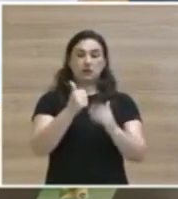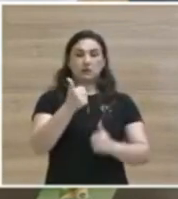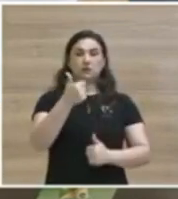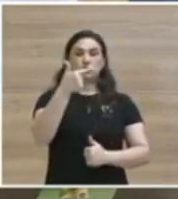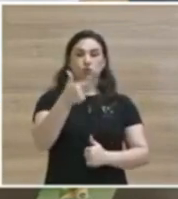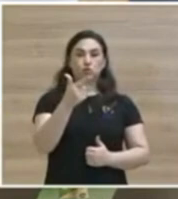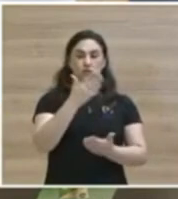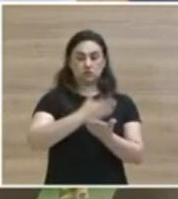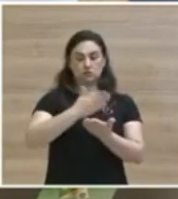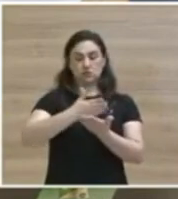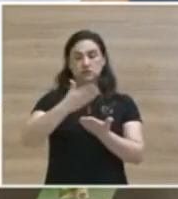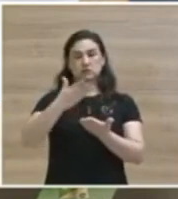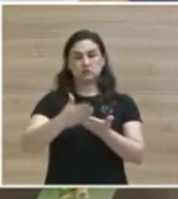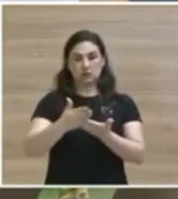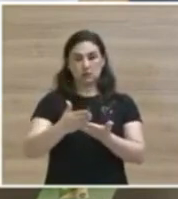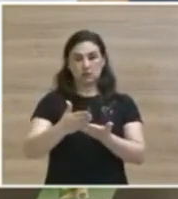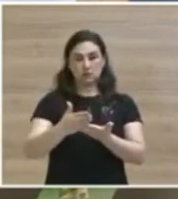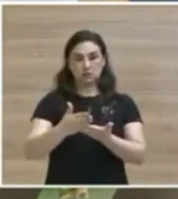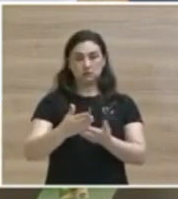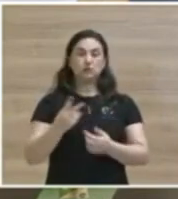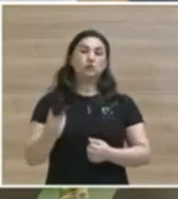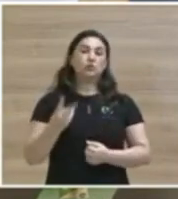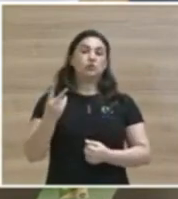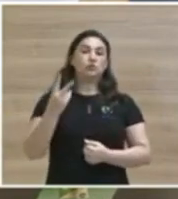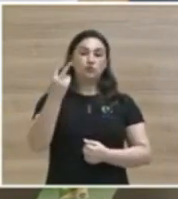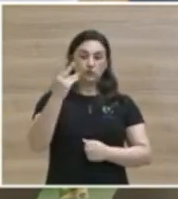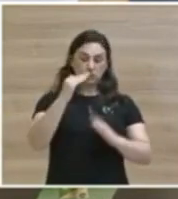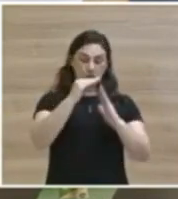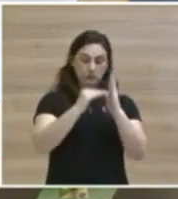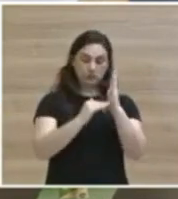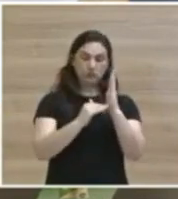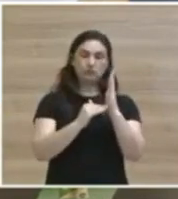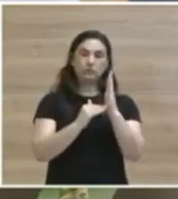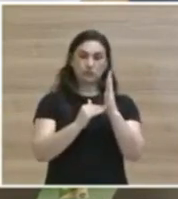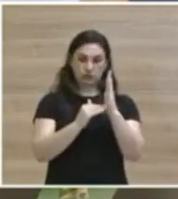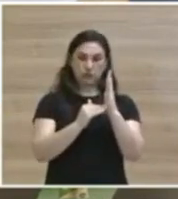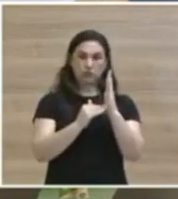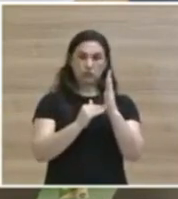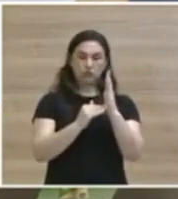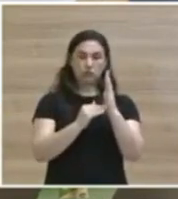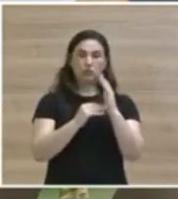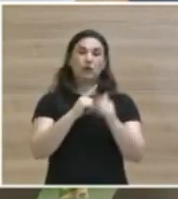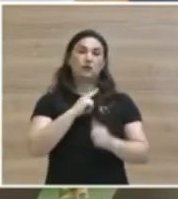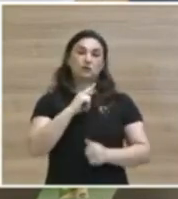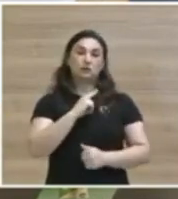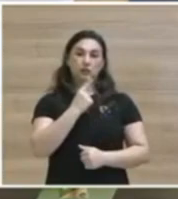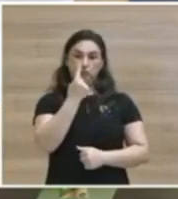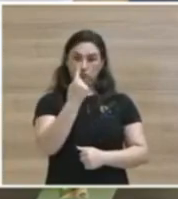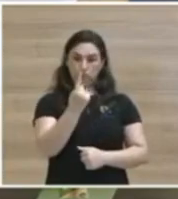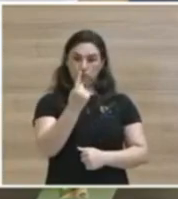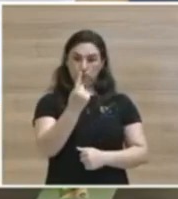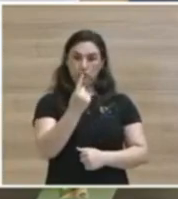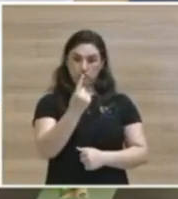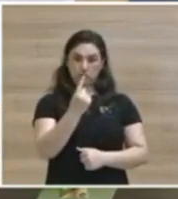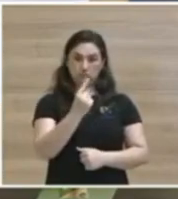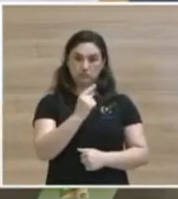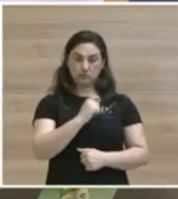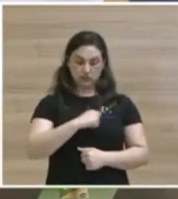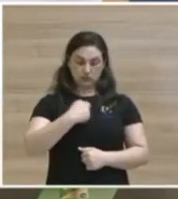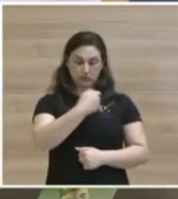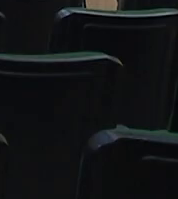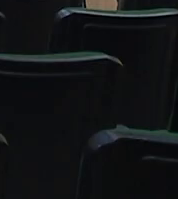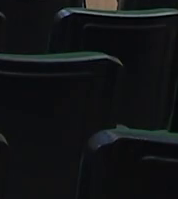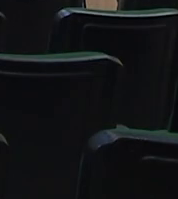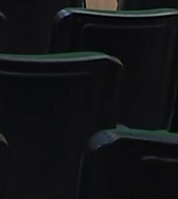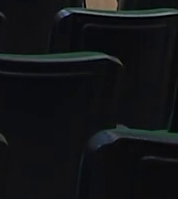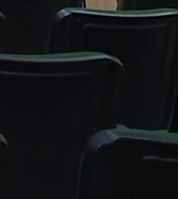12 parcelas, sendo que o valor mínimo da parcela será de uma unidade fiscal do município,